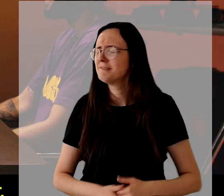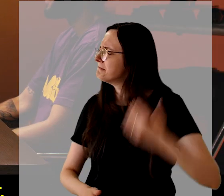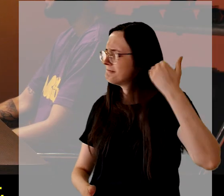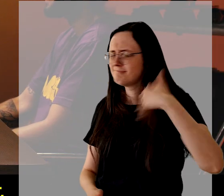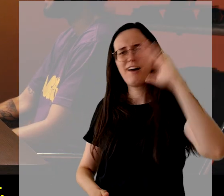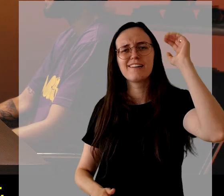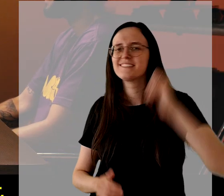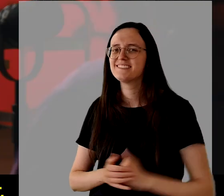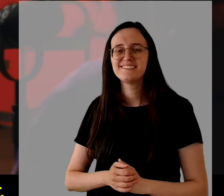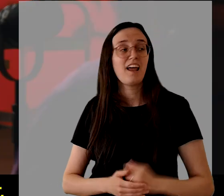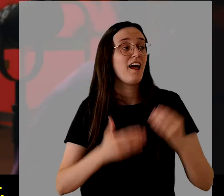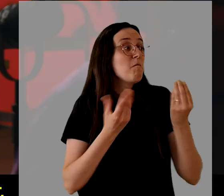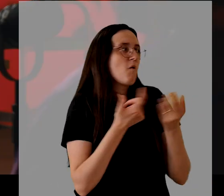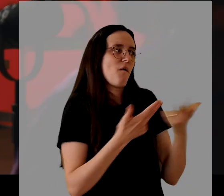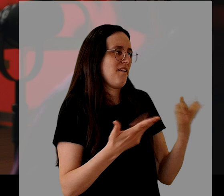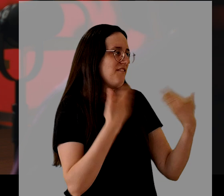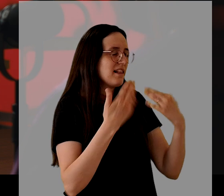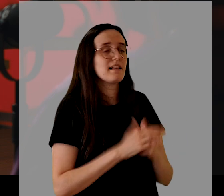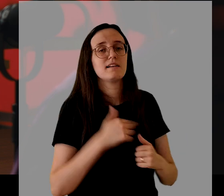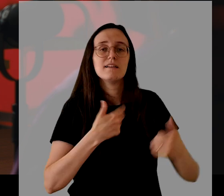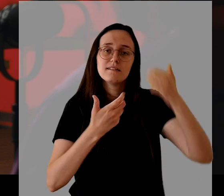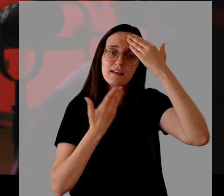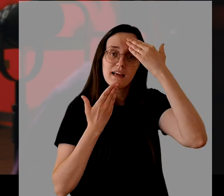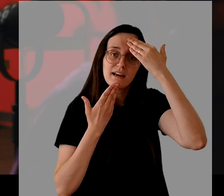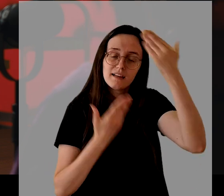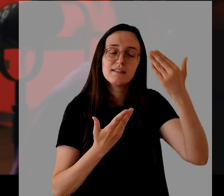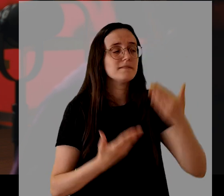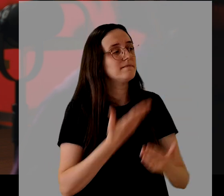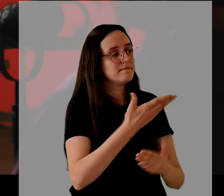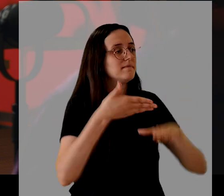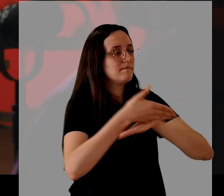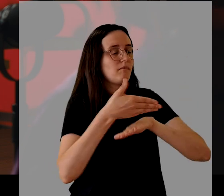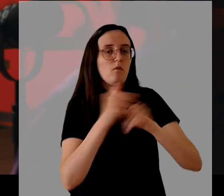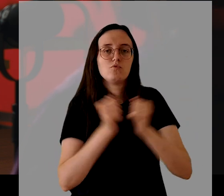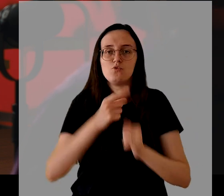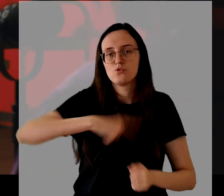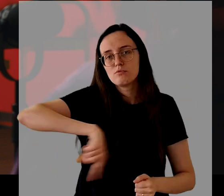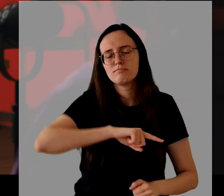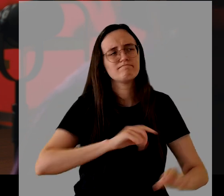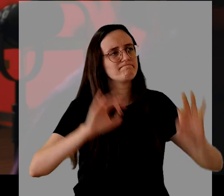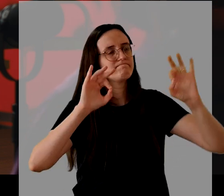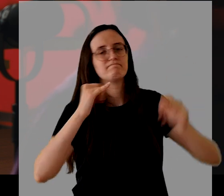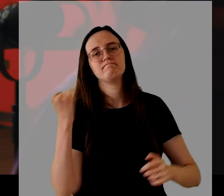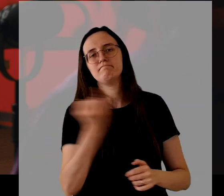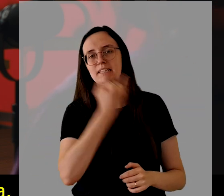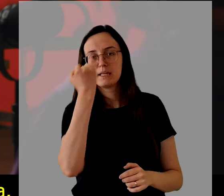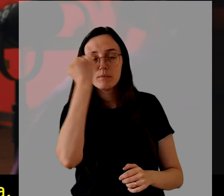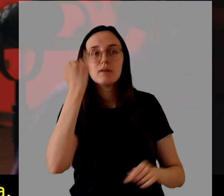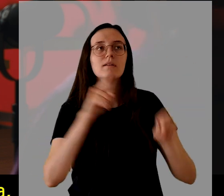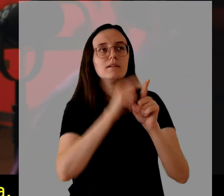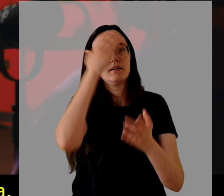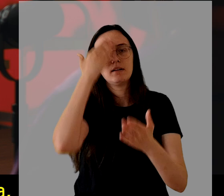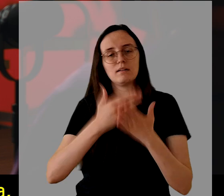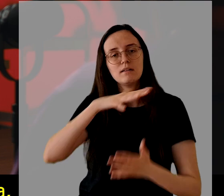Tem muita coisa do que falar. Queria agradecer a tua participação aqui com a gente, foi extremamente importante. Eu acho que